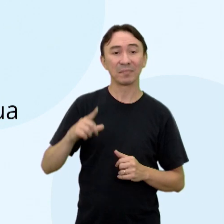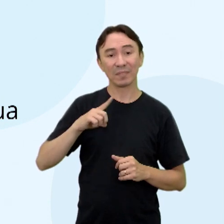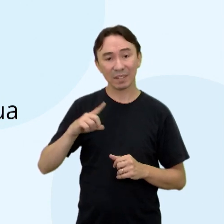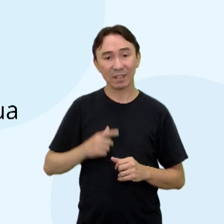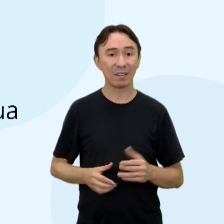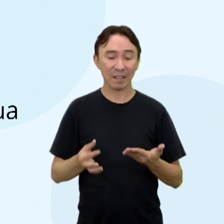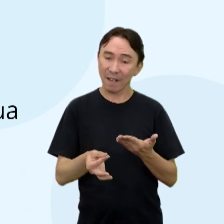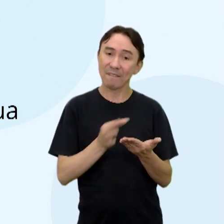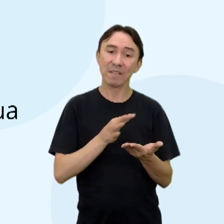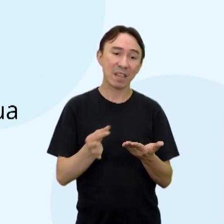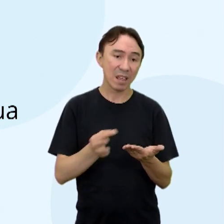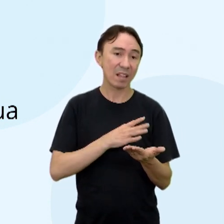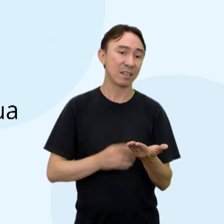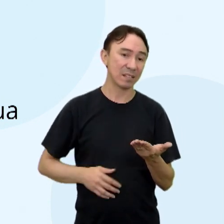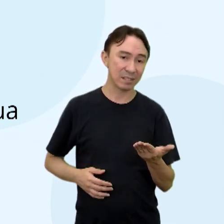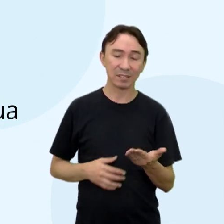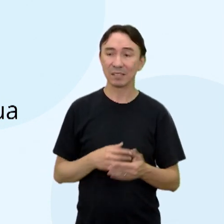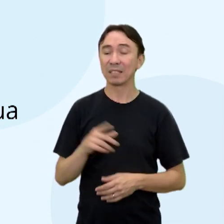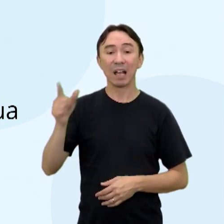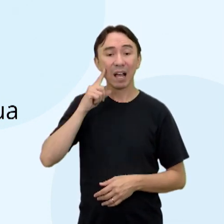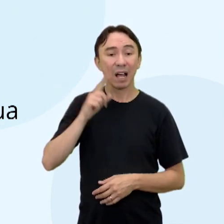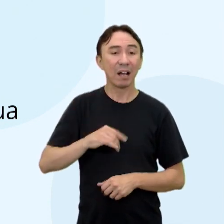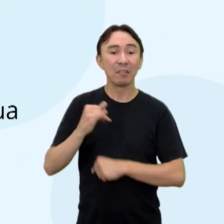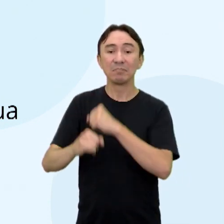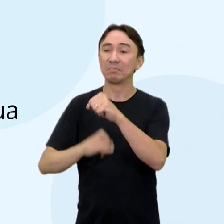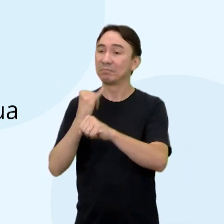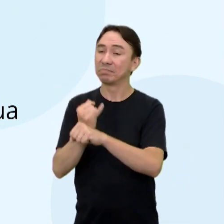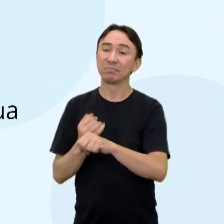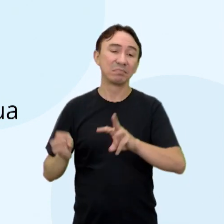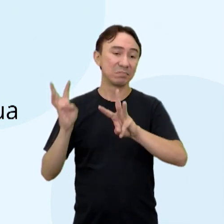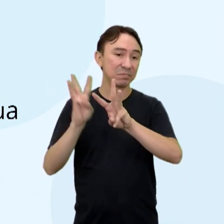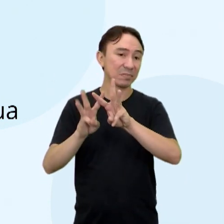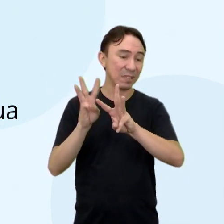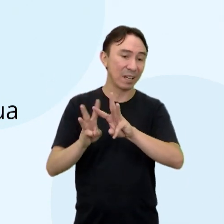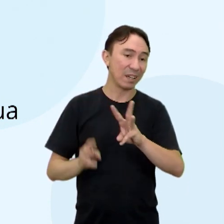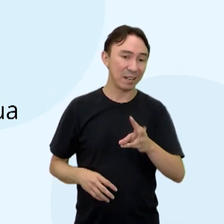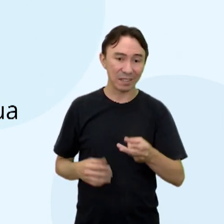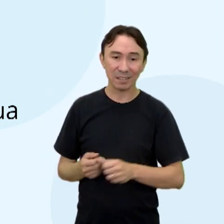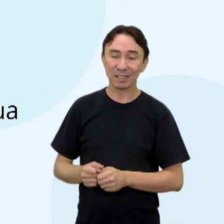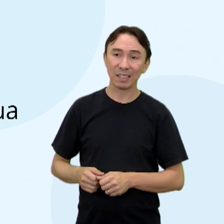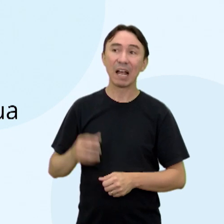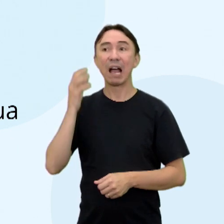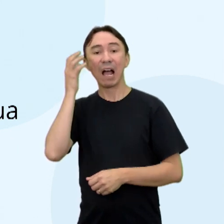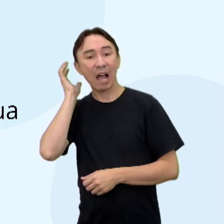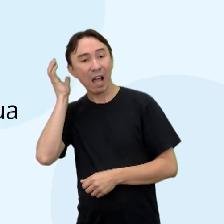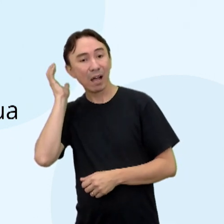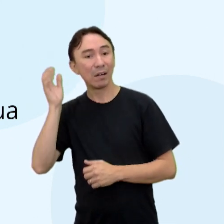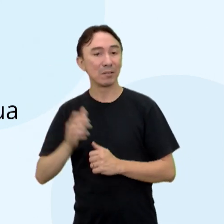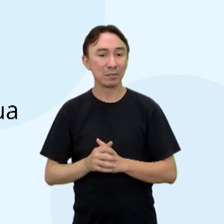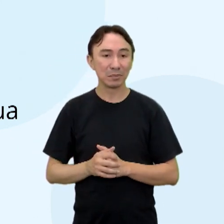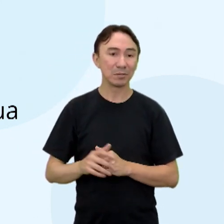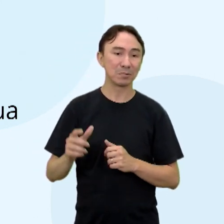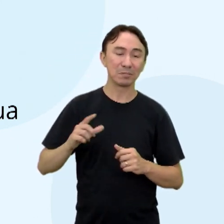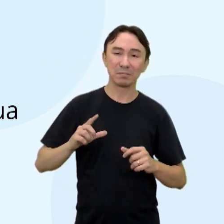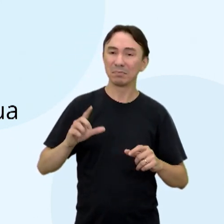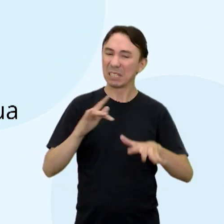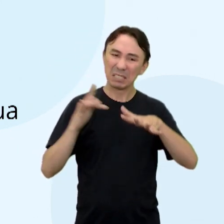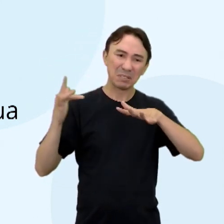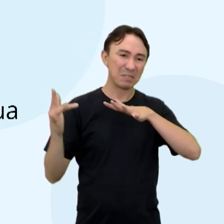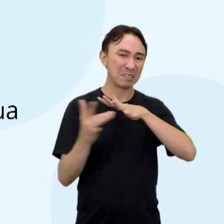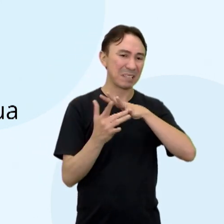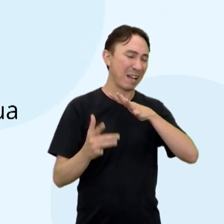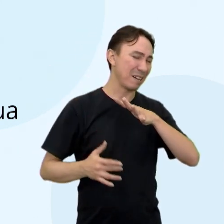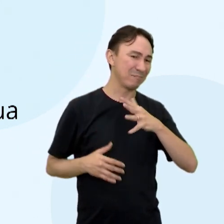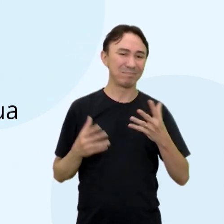de rádio, sites de notícias, redes sociais. Então, usem à vontade. Gente, temos uma aula especial sobre cada uma dessas coisas. Sobre